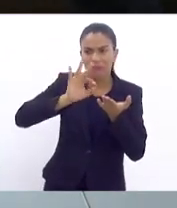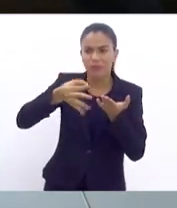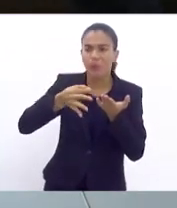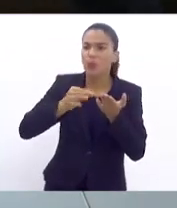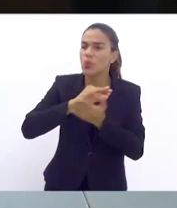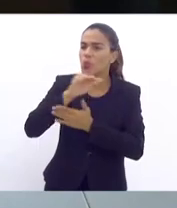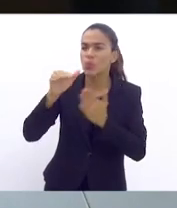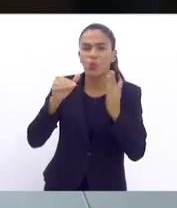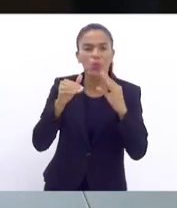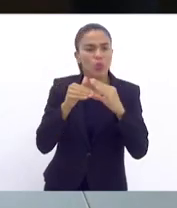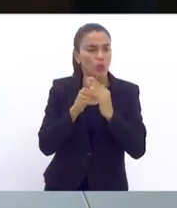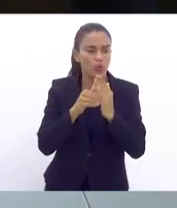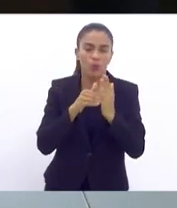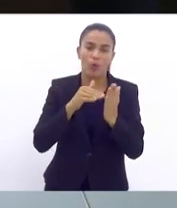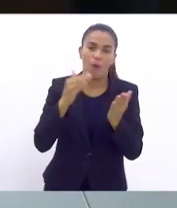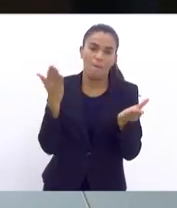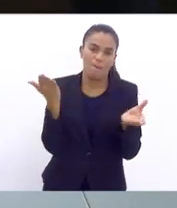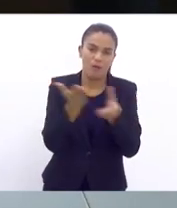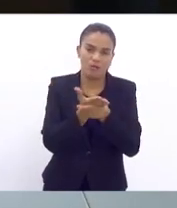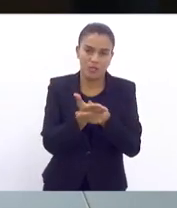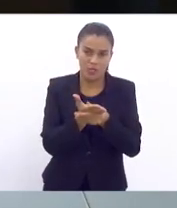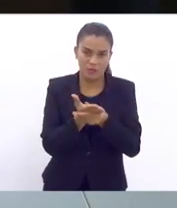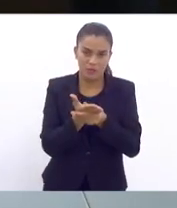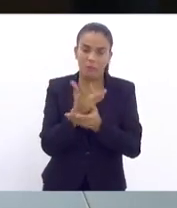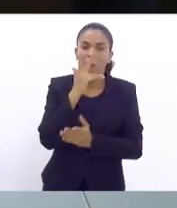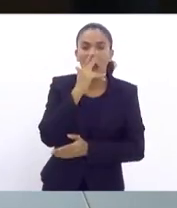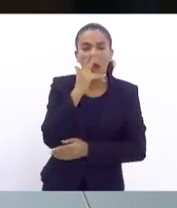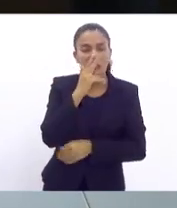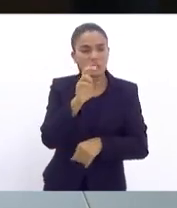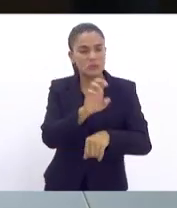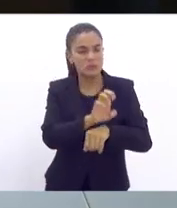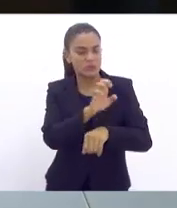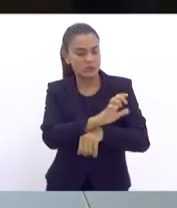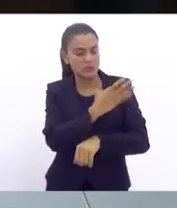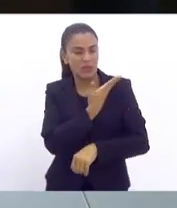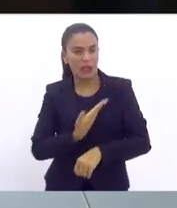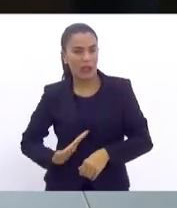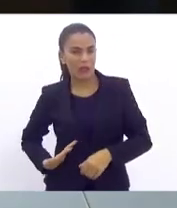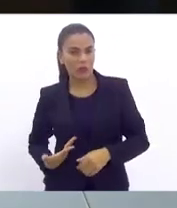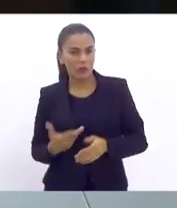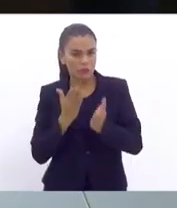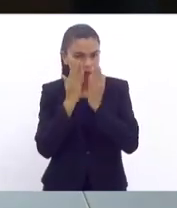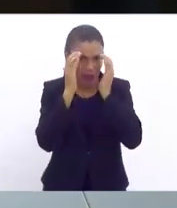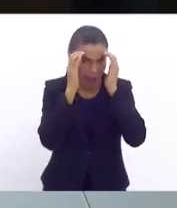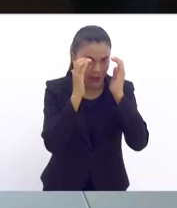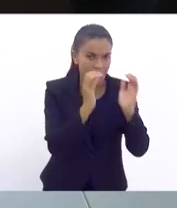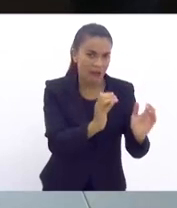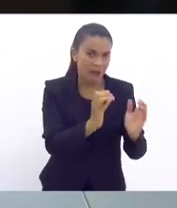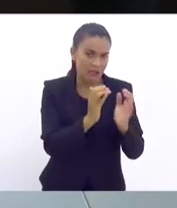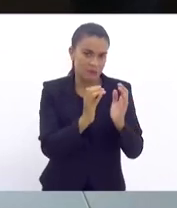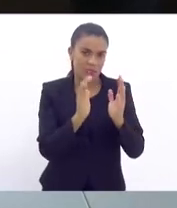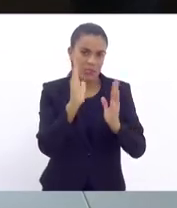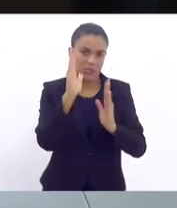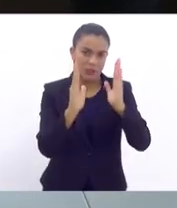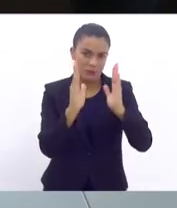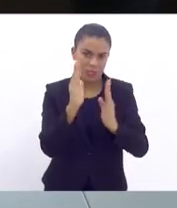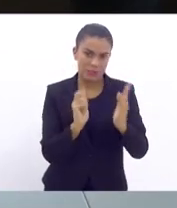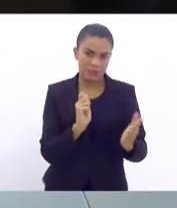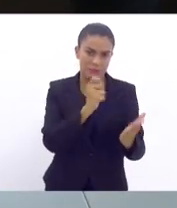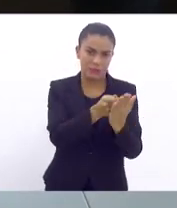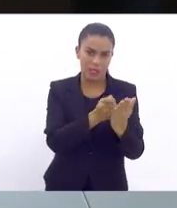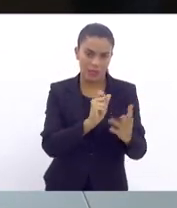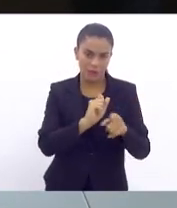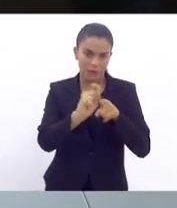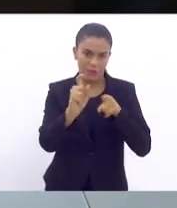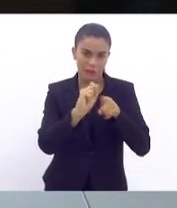eles votaram Como o estado não tivesse cumprido Claro que vai ter ainda o recurso etc mas tem um